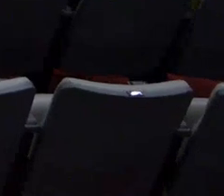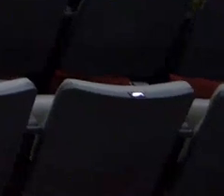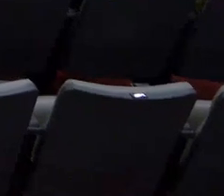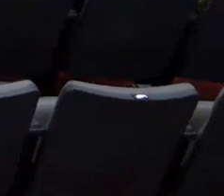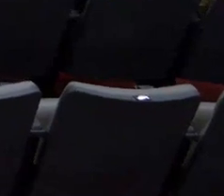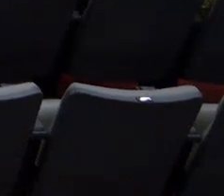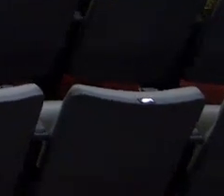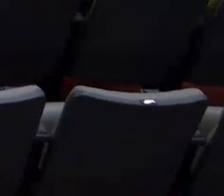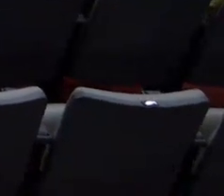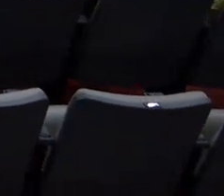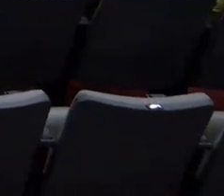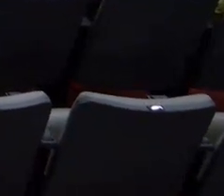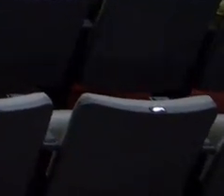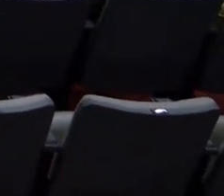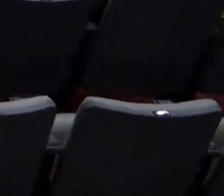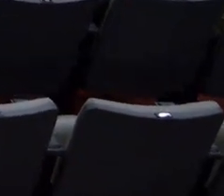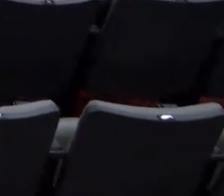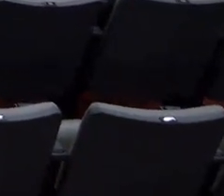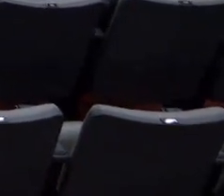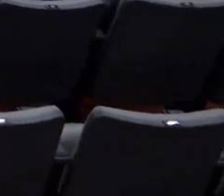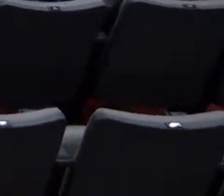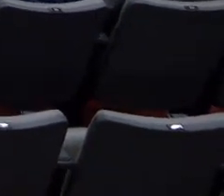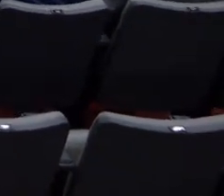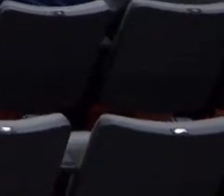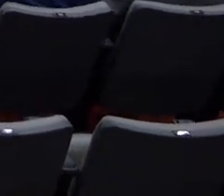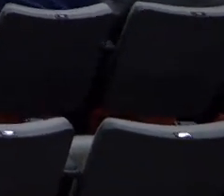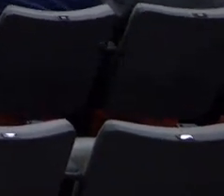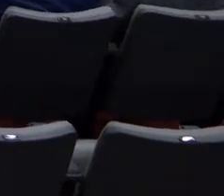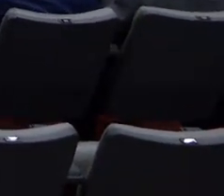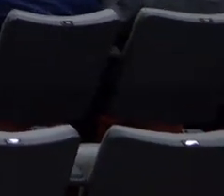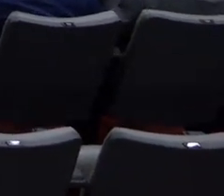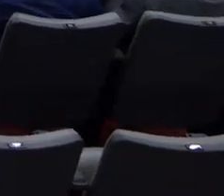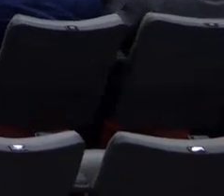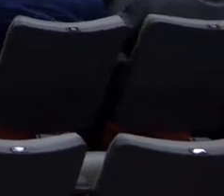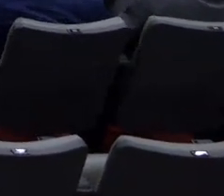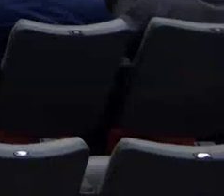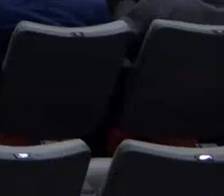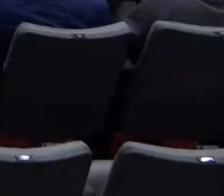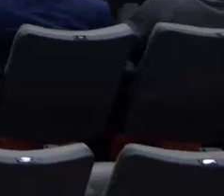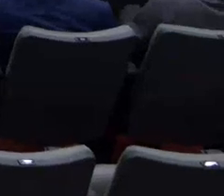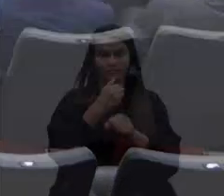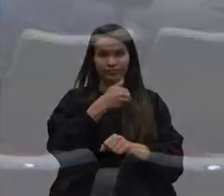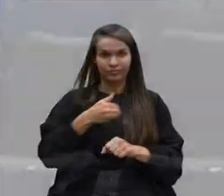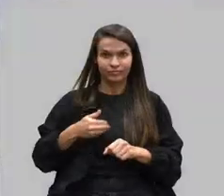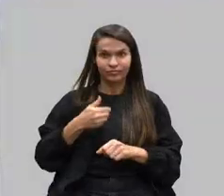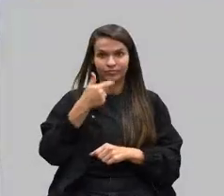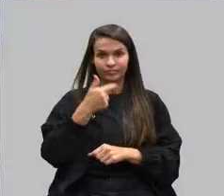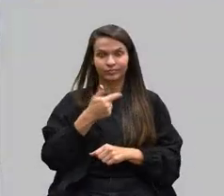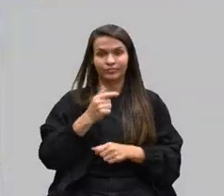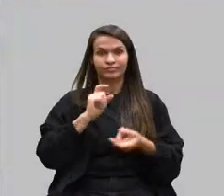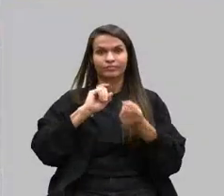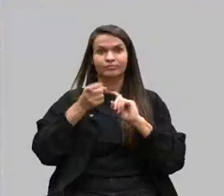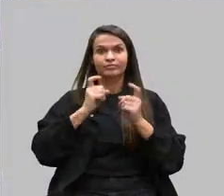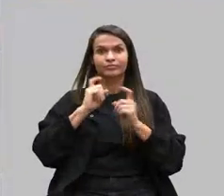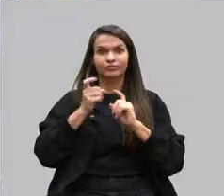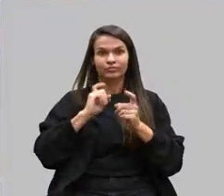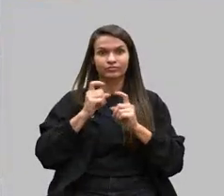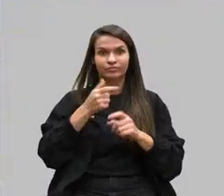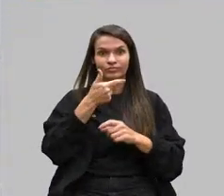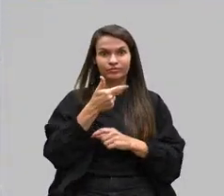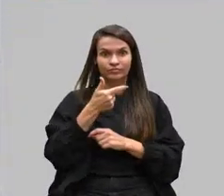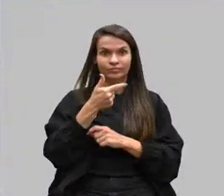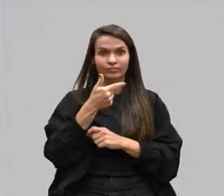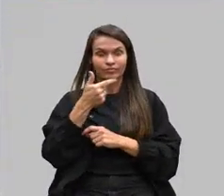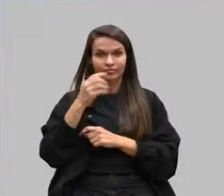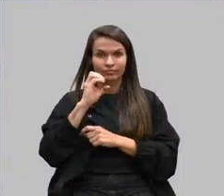especial da comissão de transporte comunicação e obras públicas da segunda sessão Legislativa ordinária da 20ª